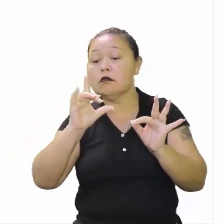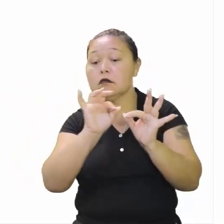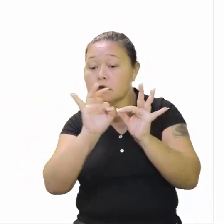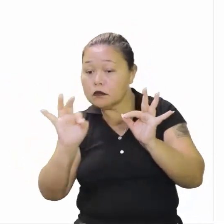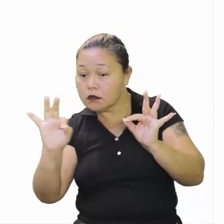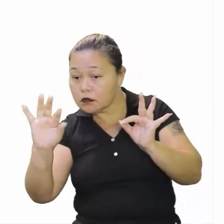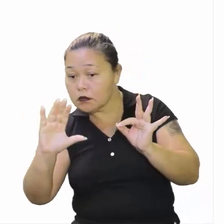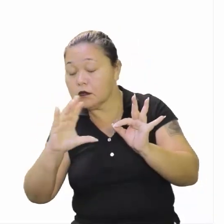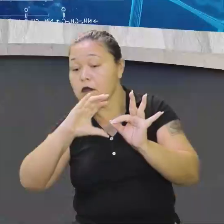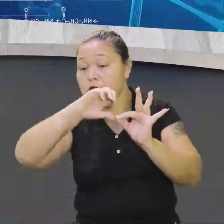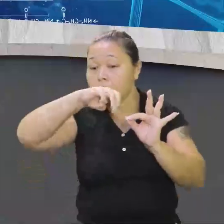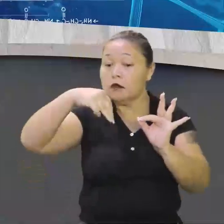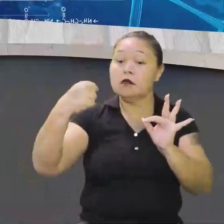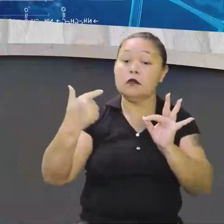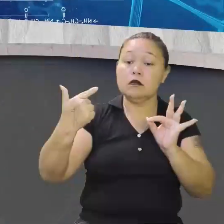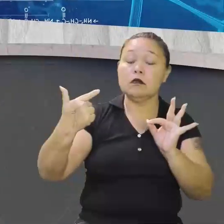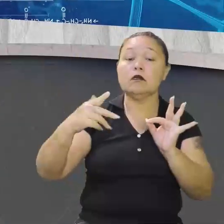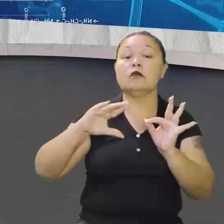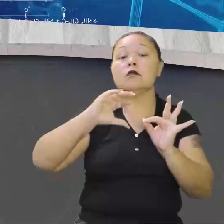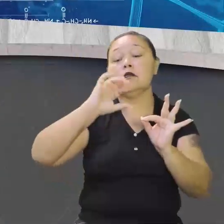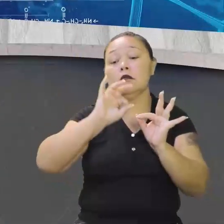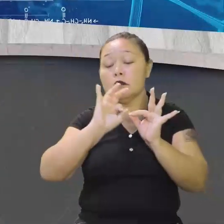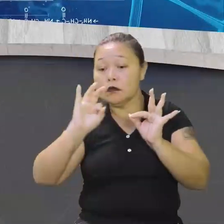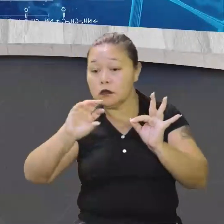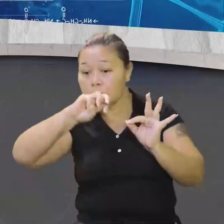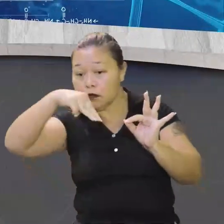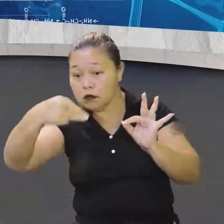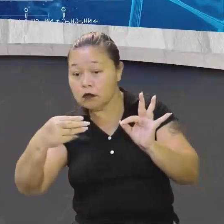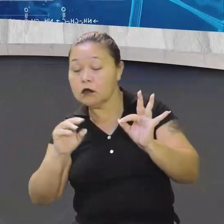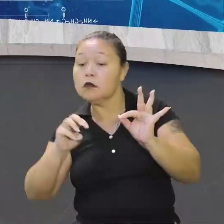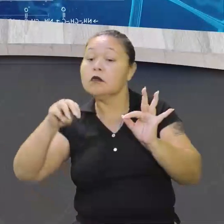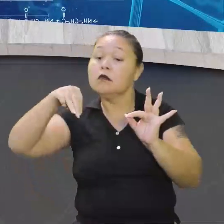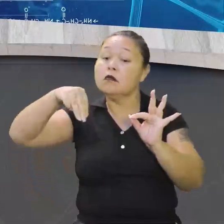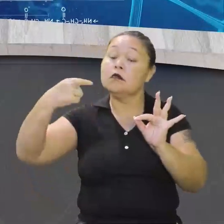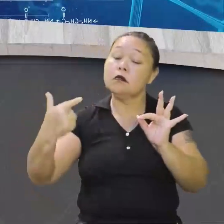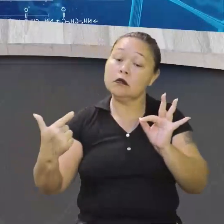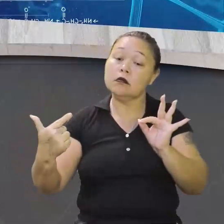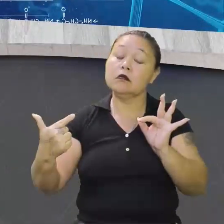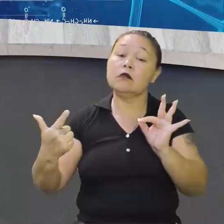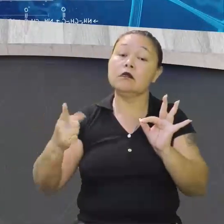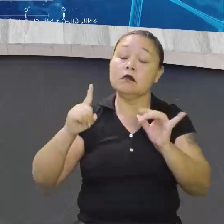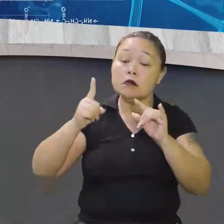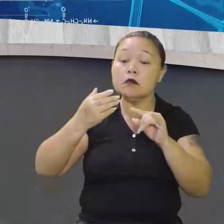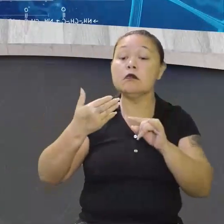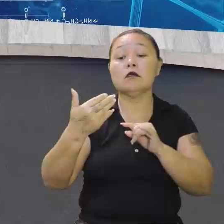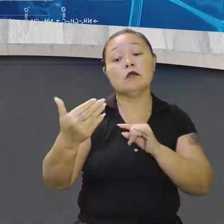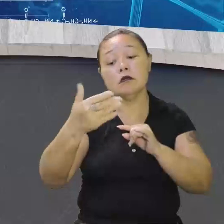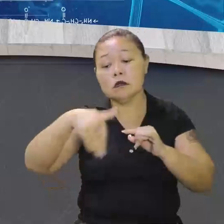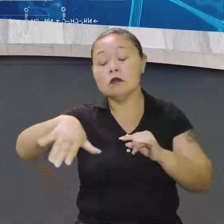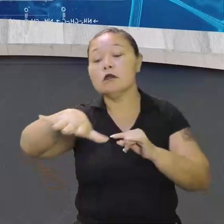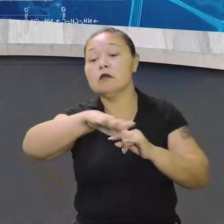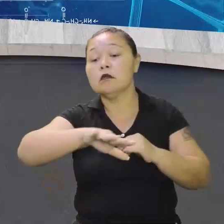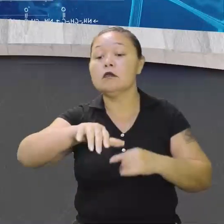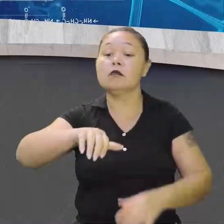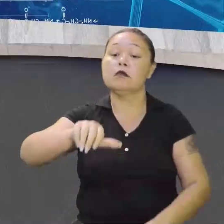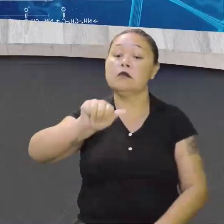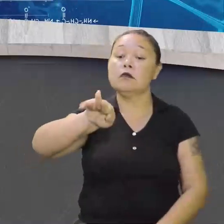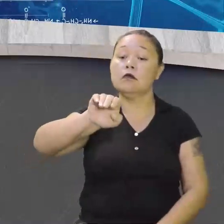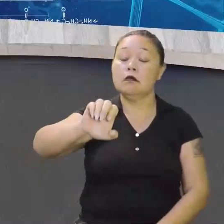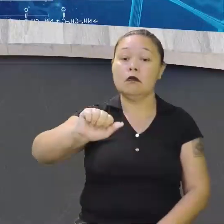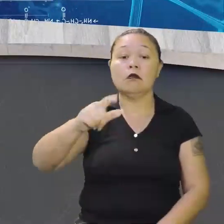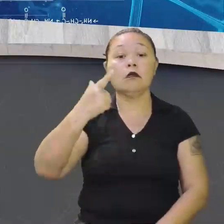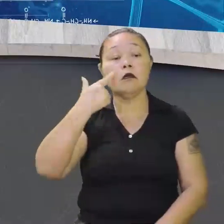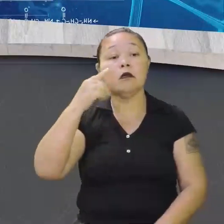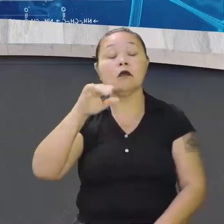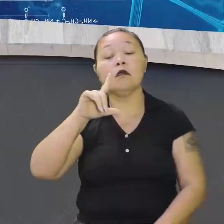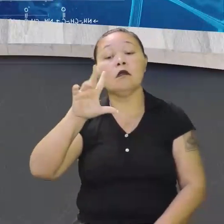centímetro quadrado. Quando você tem centímetro quadrado ou metro quadrado, você está diante da área. Mas se você